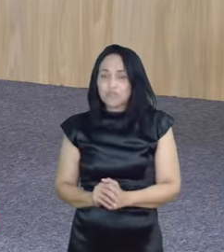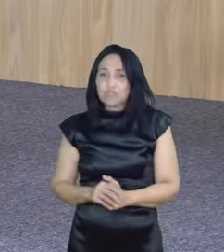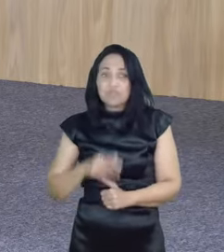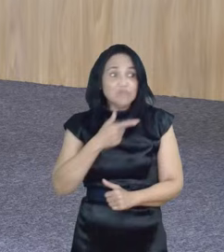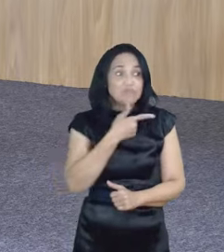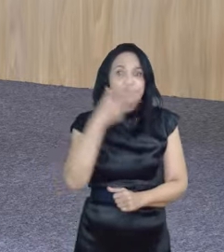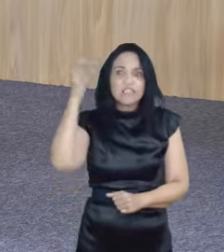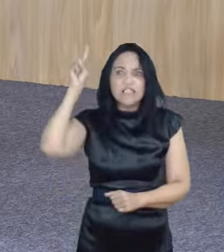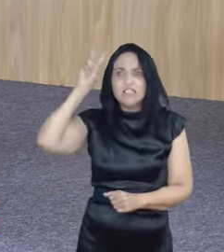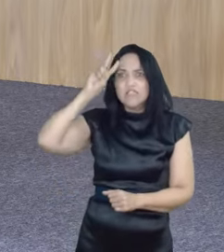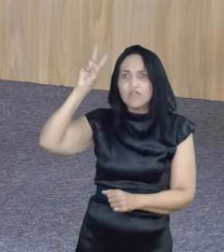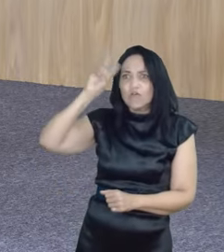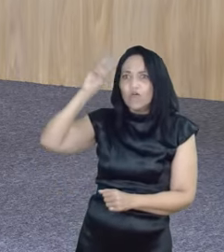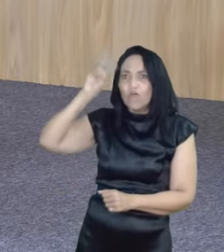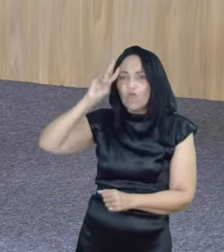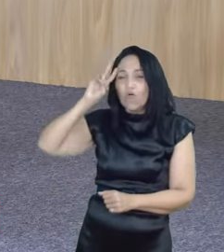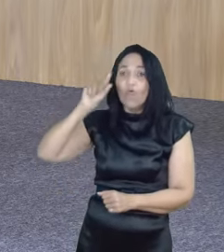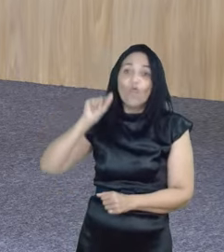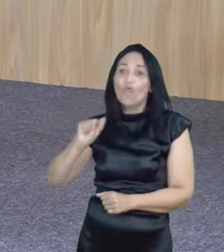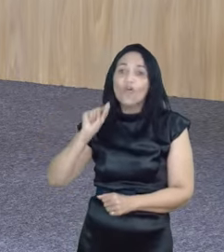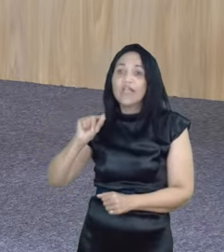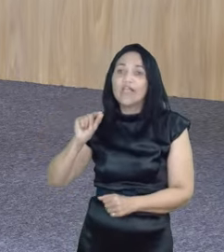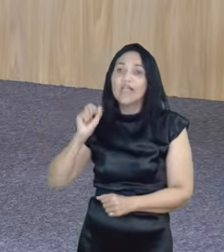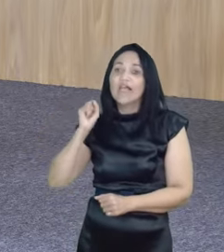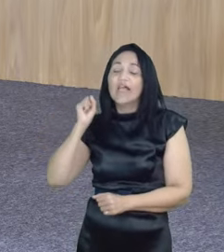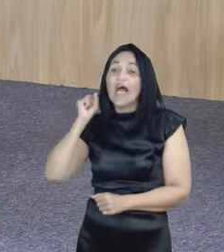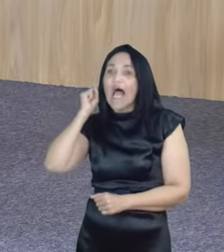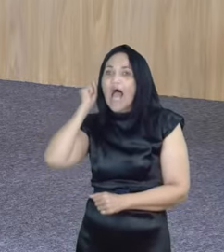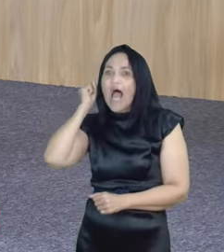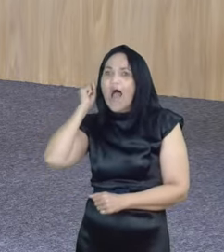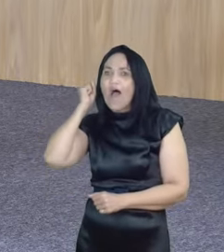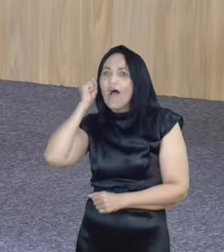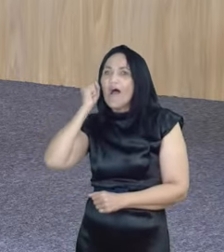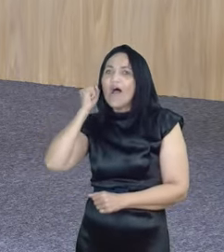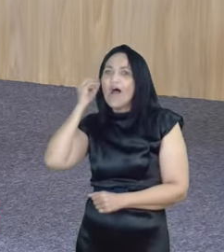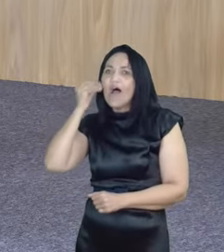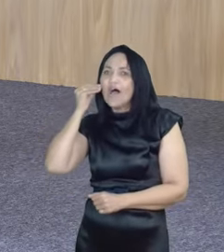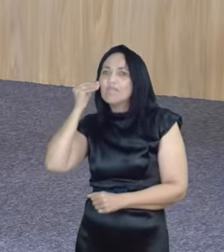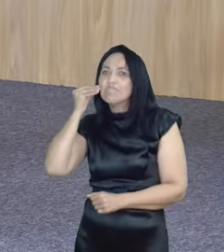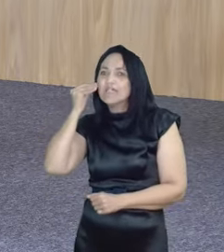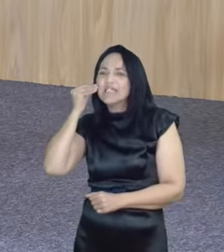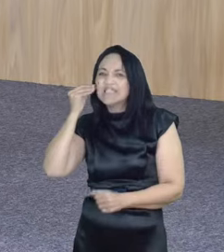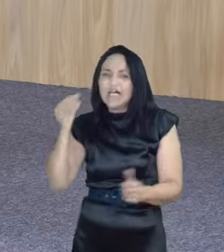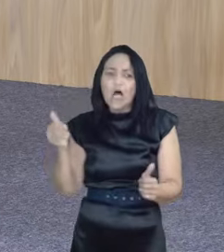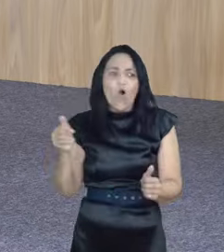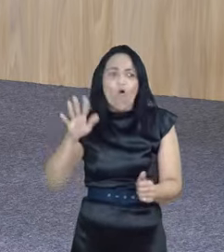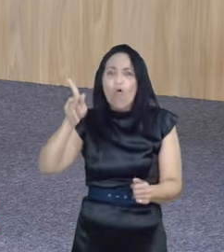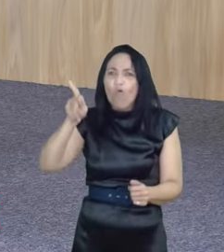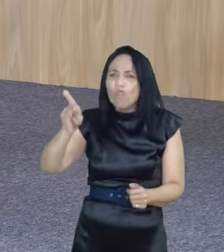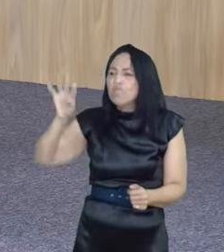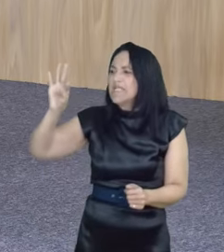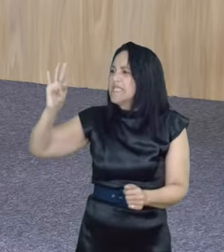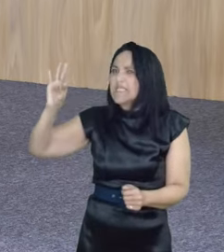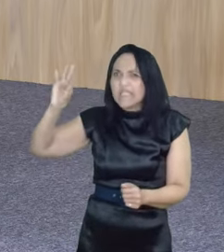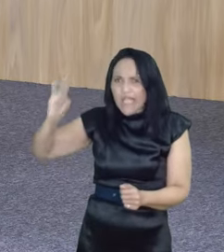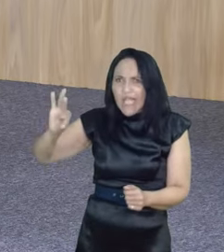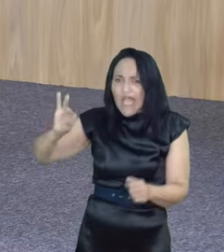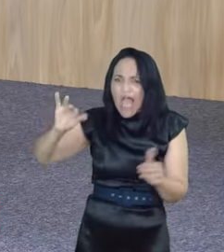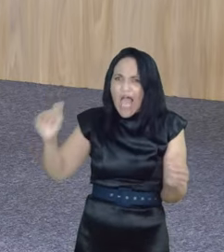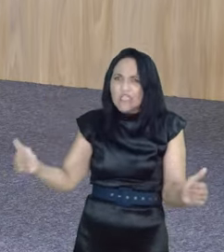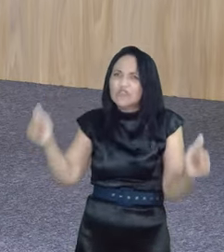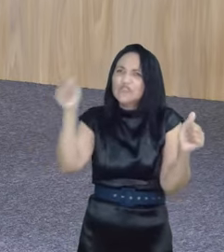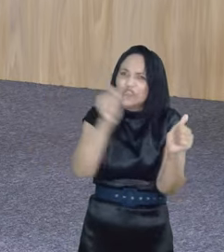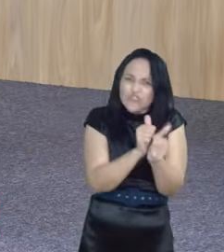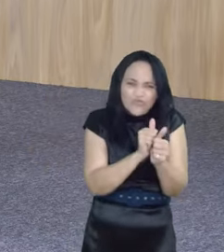Segunda-feira. Porque, Amanda, a gente no PT é tudo junto e misturado. A gente era